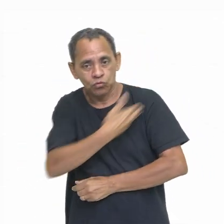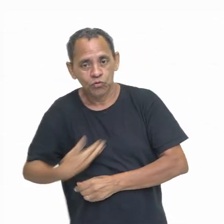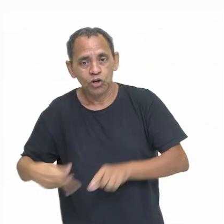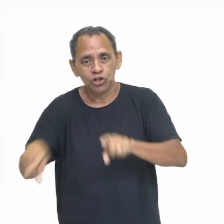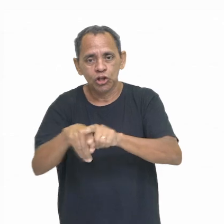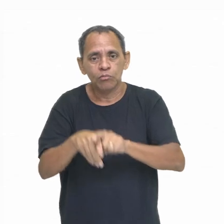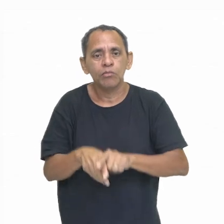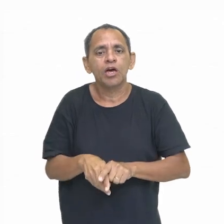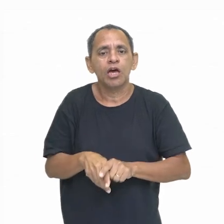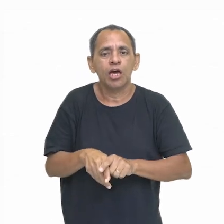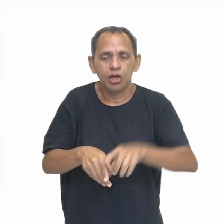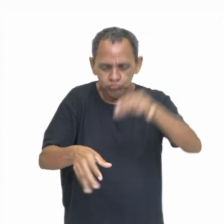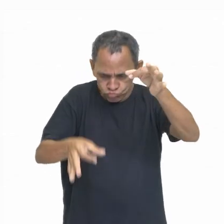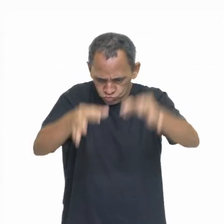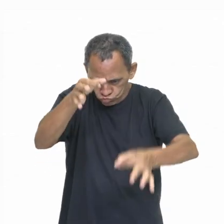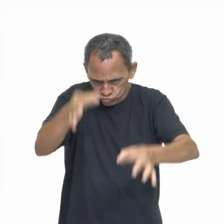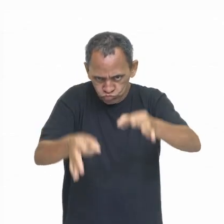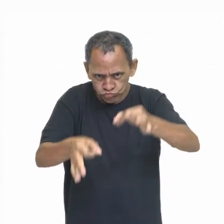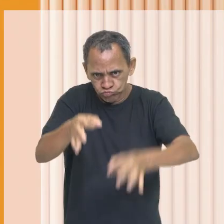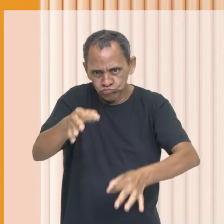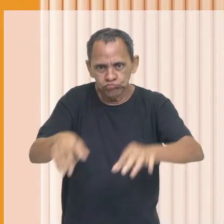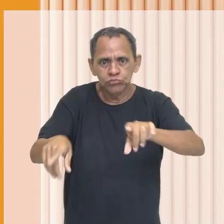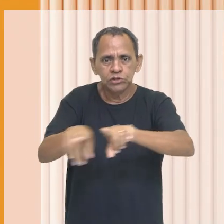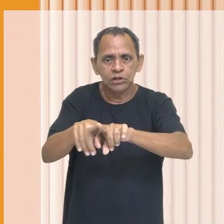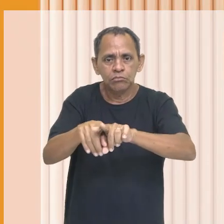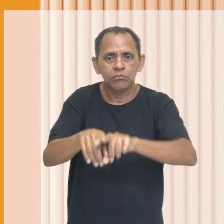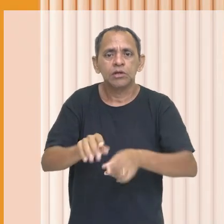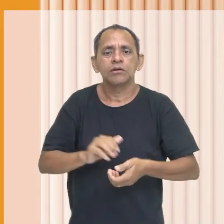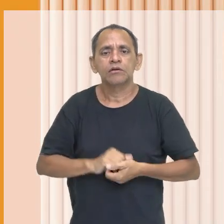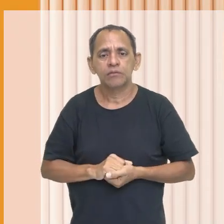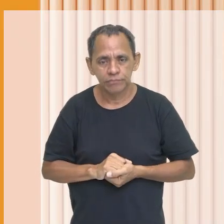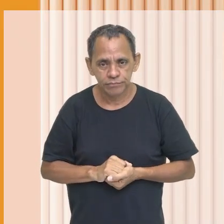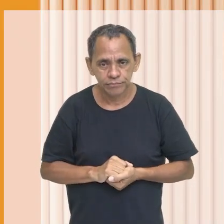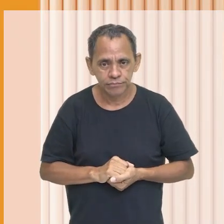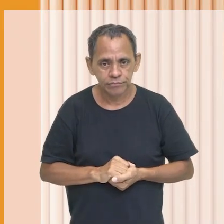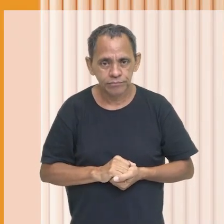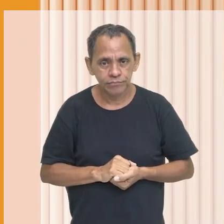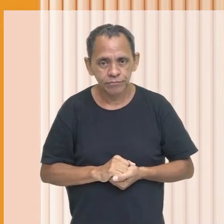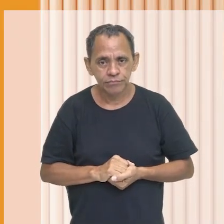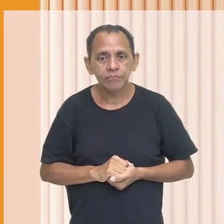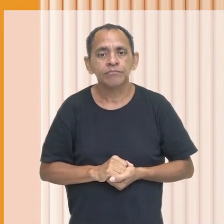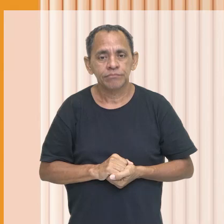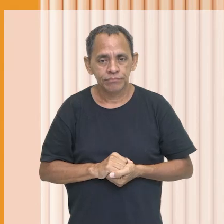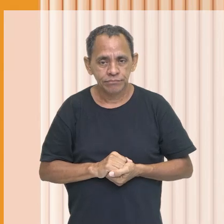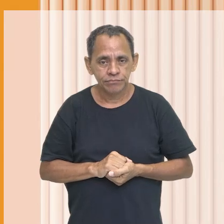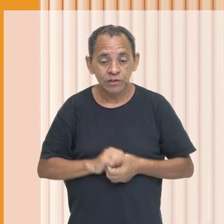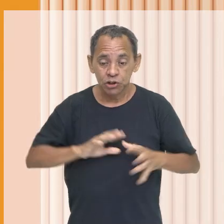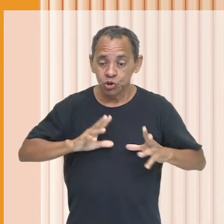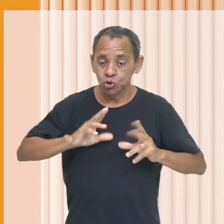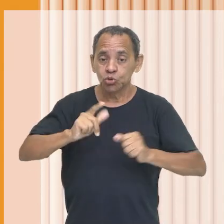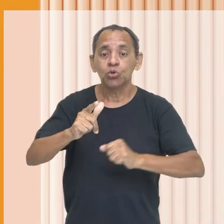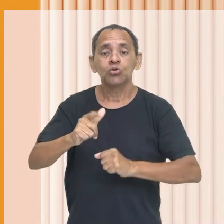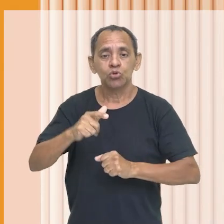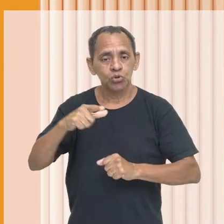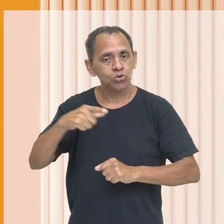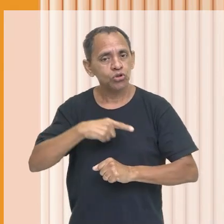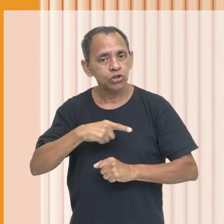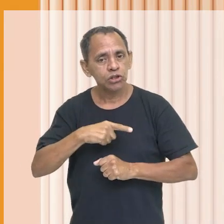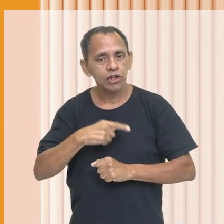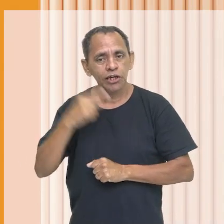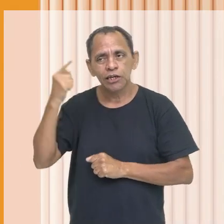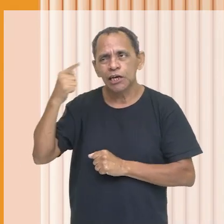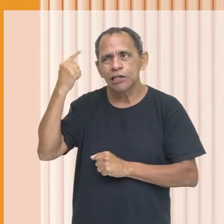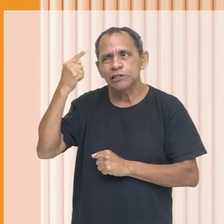e eficientes. Todo mundo não gostaria de ser beneficiado por uma política pública que leve melhor educação? Todo mundo não quer uma